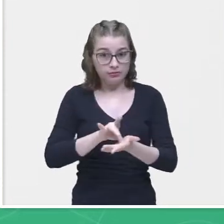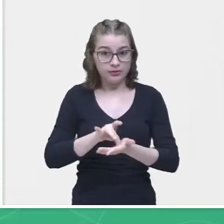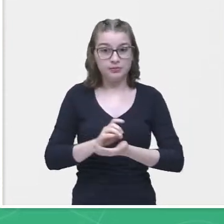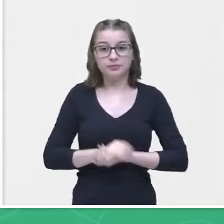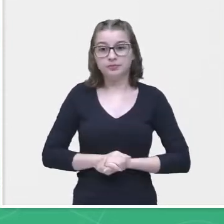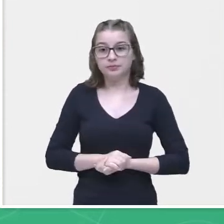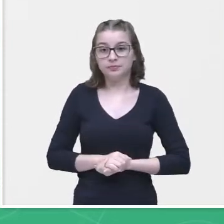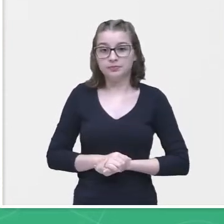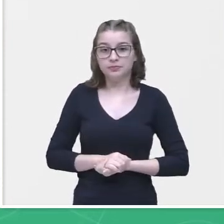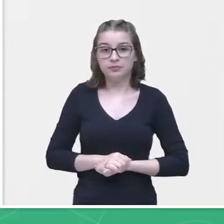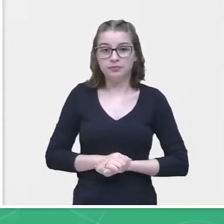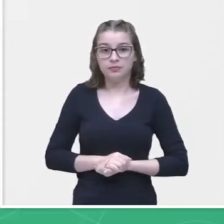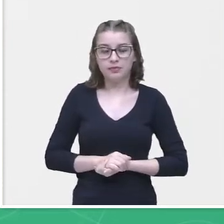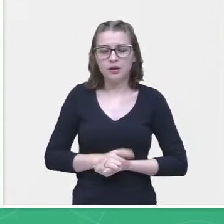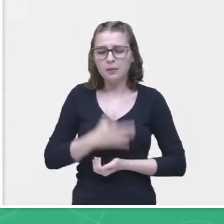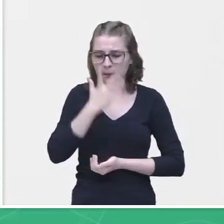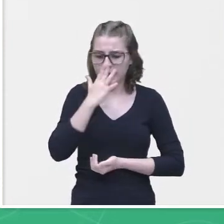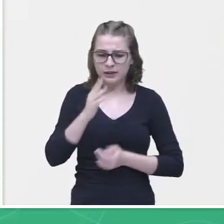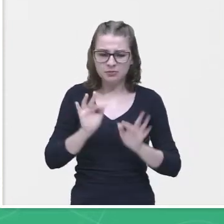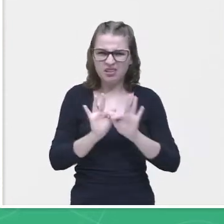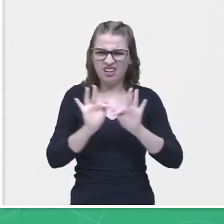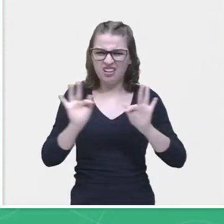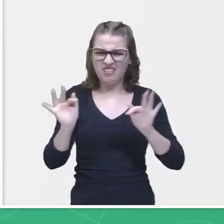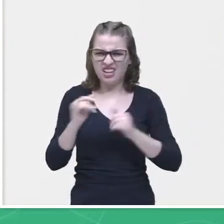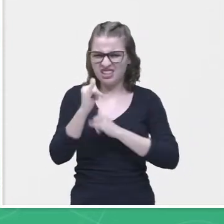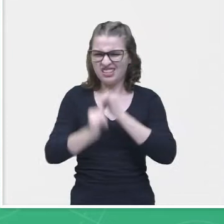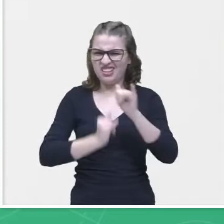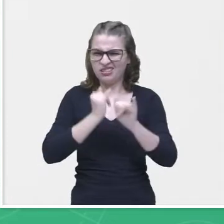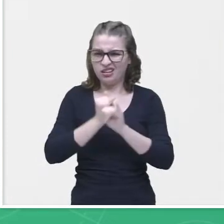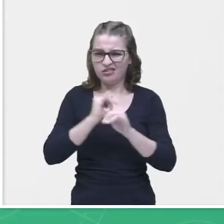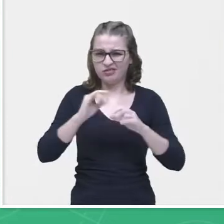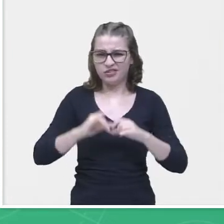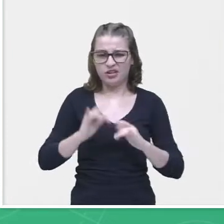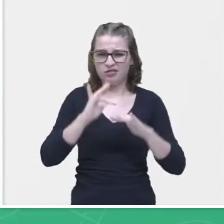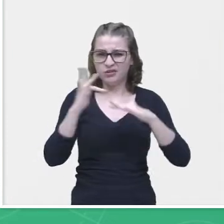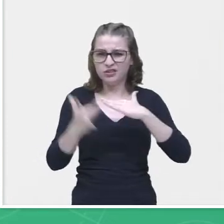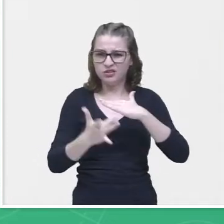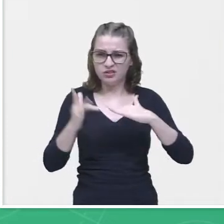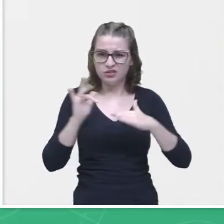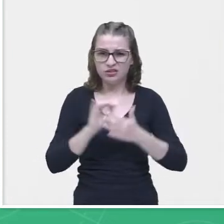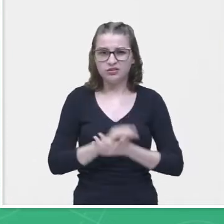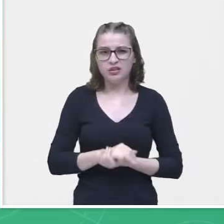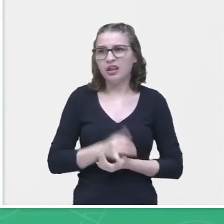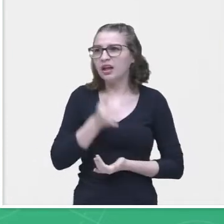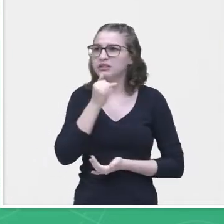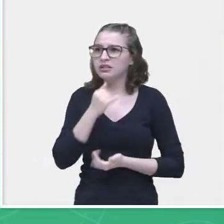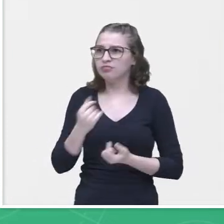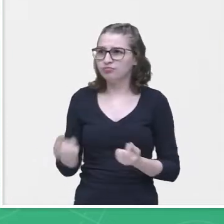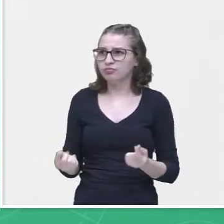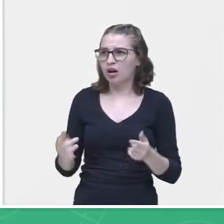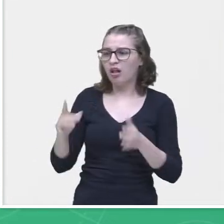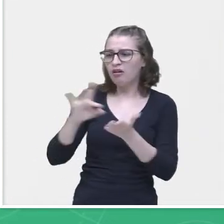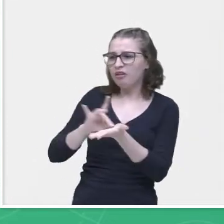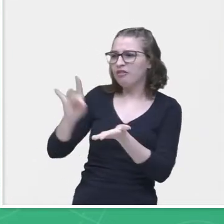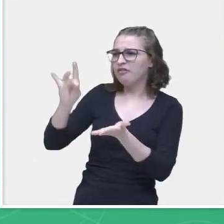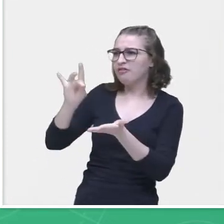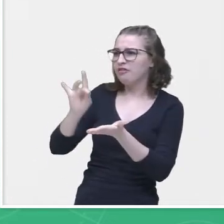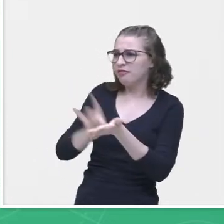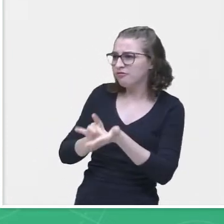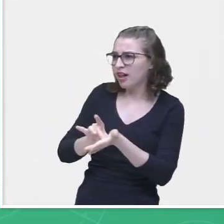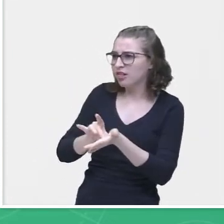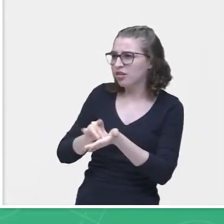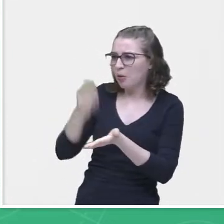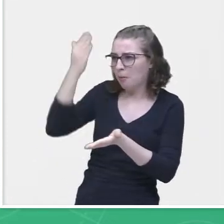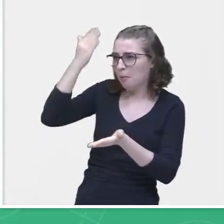É muito comum a frase em redes sociais, em outros ambientes, contra fatos não há argumentos, não é isso?